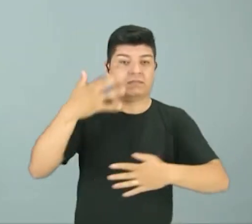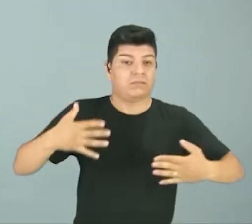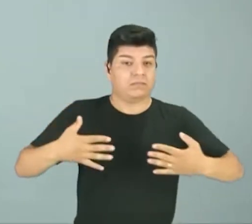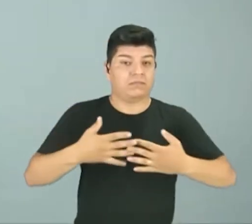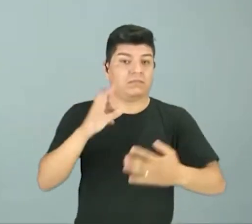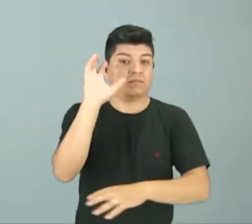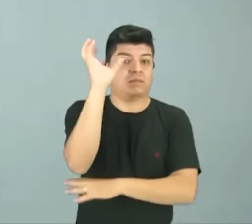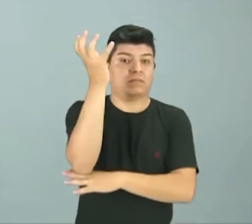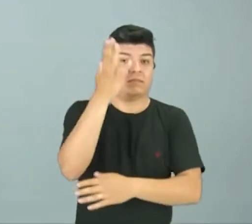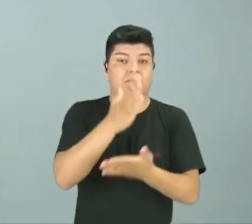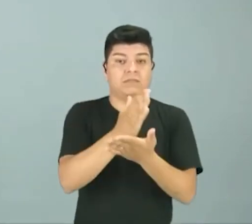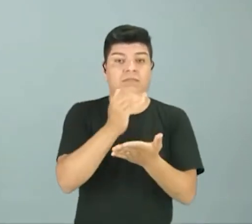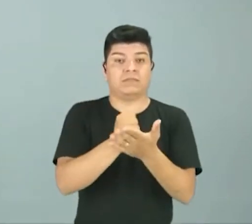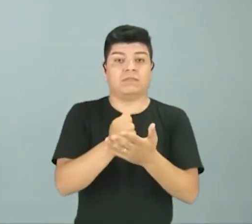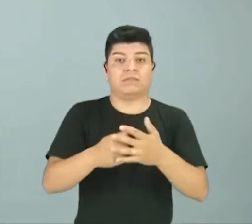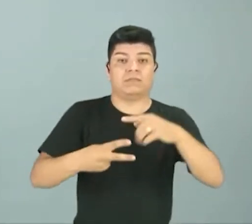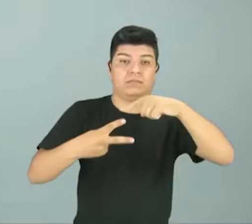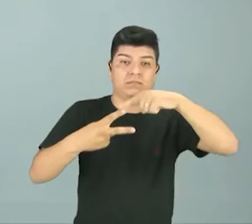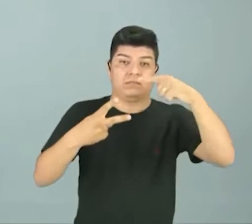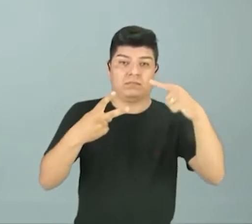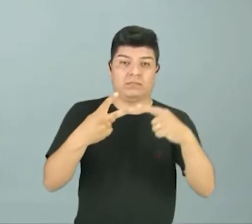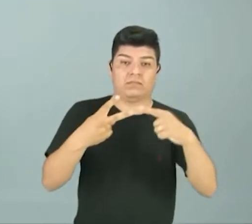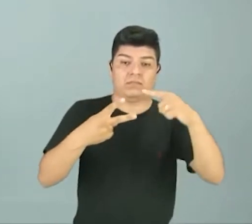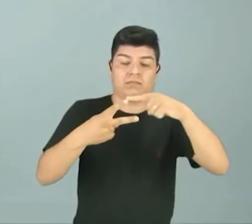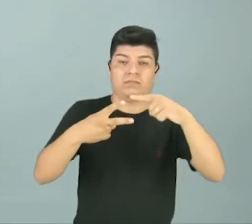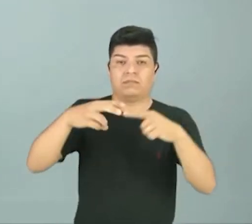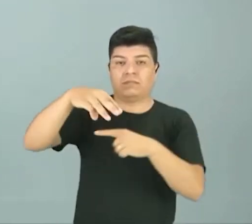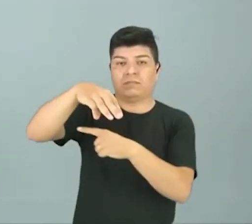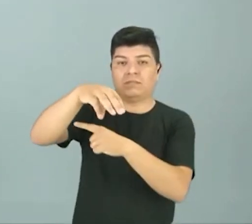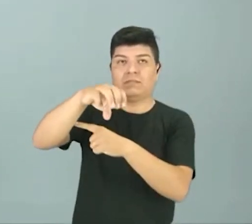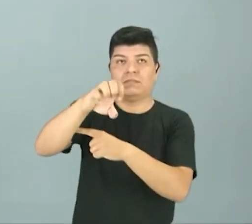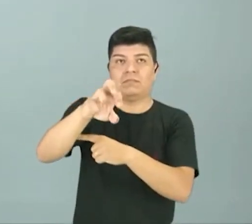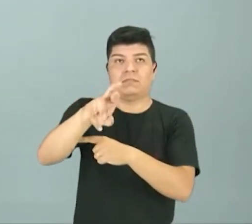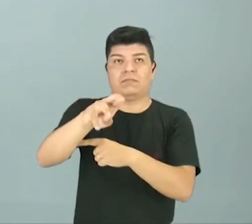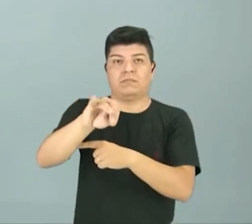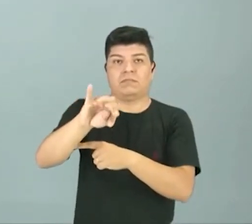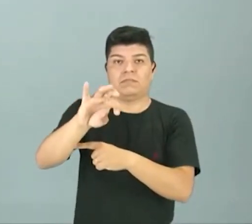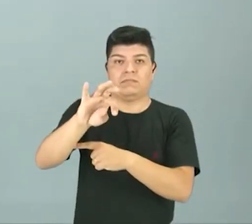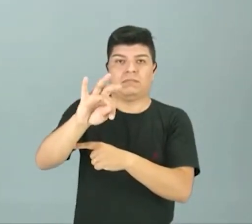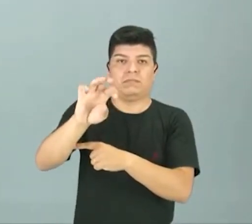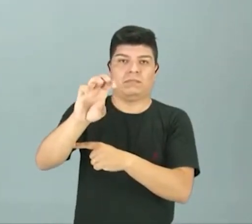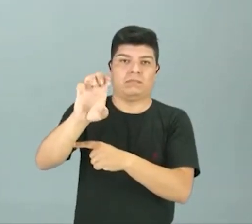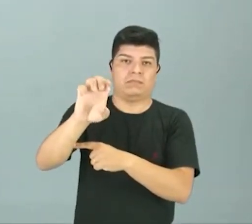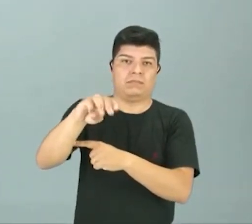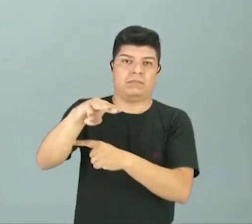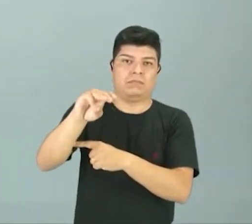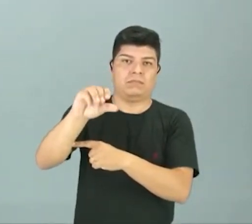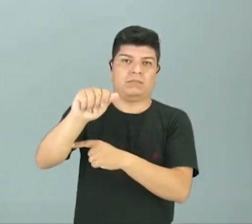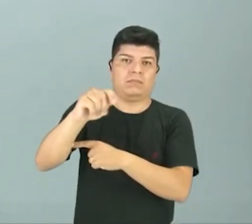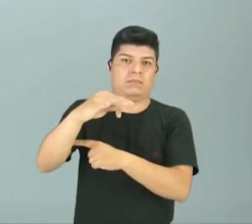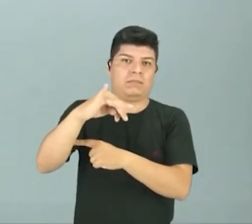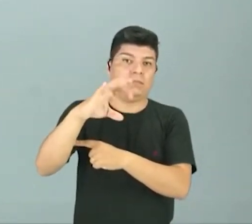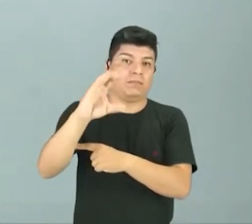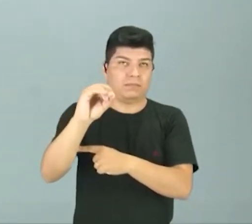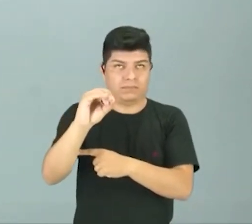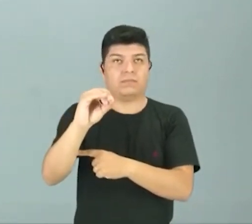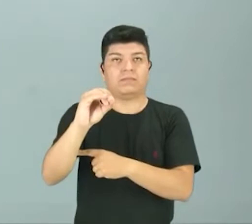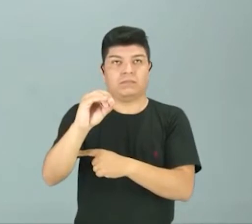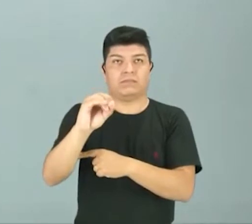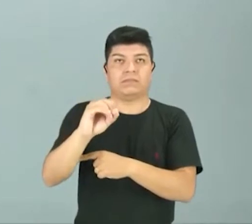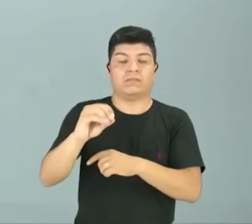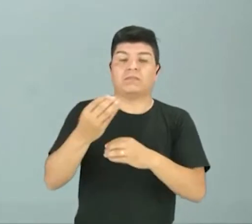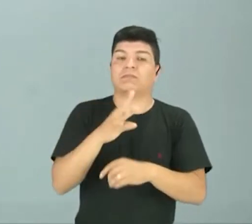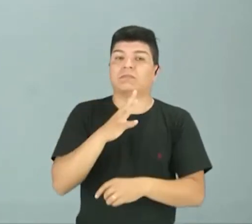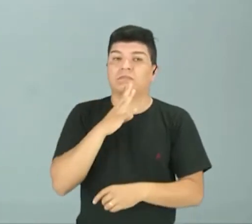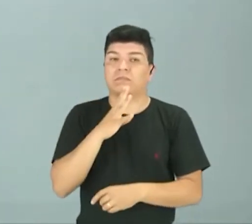vegetais se dividem em dois tipos, os meristemáticos e os permanentes, mas também conhecidos como